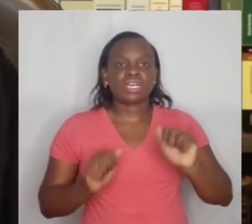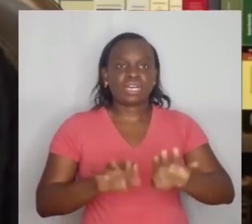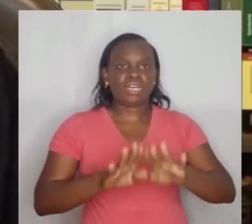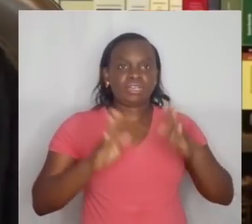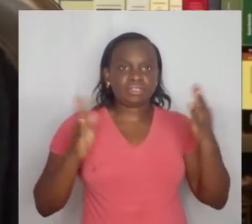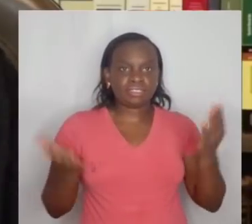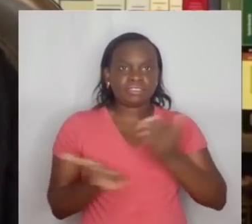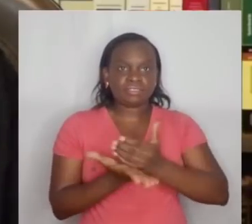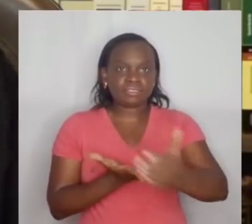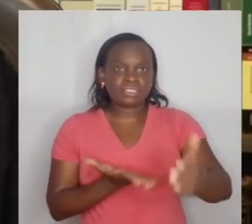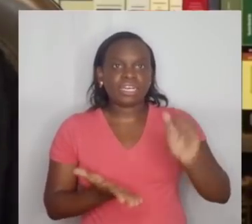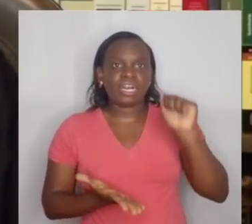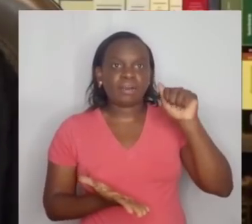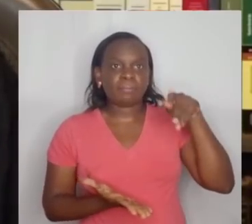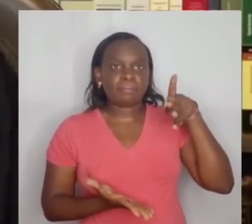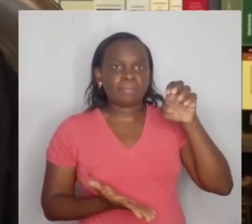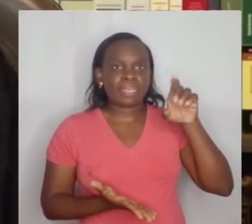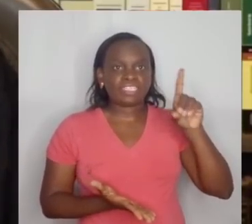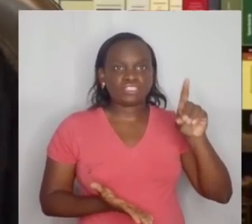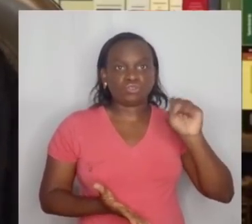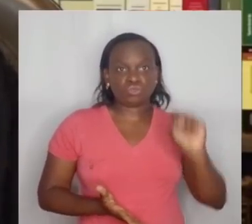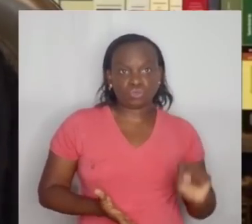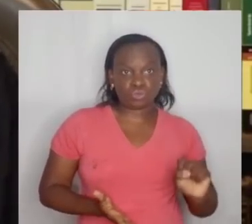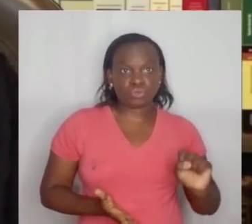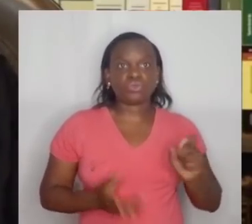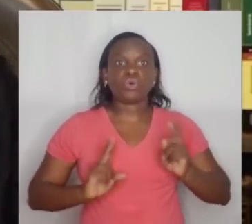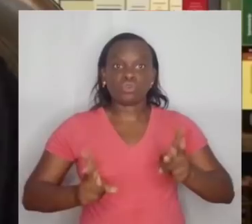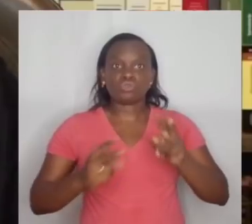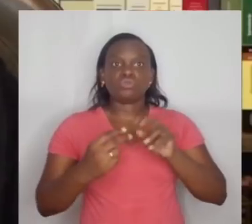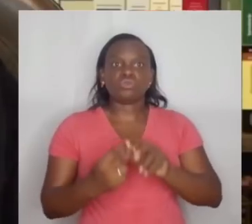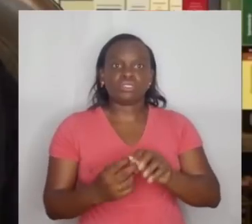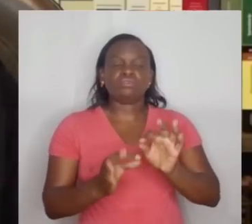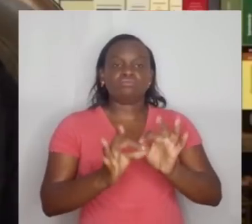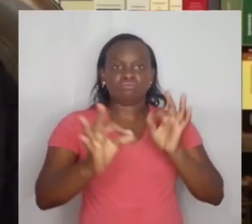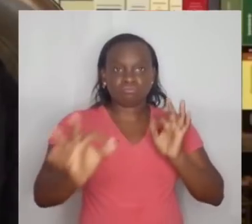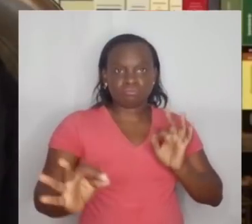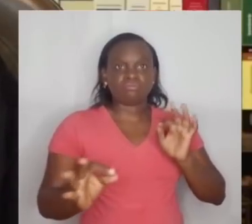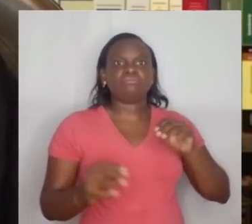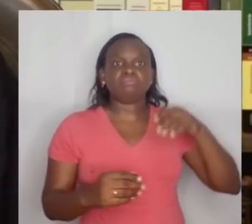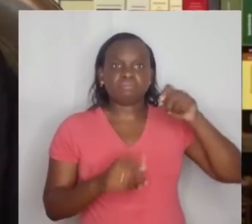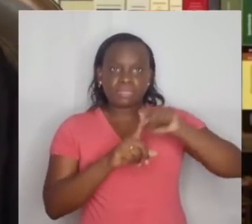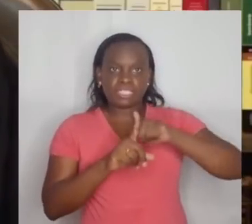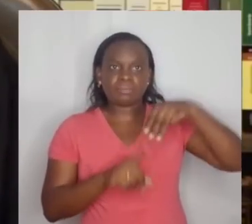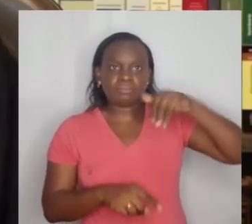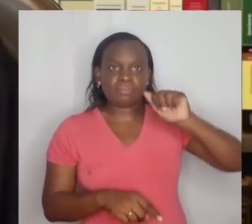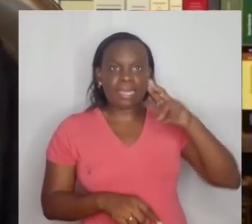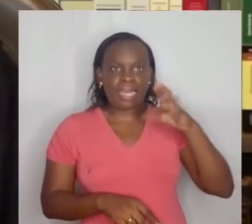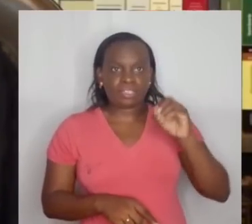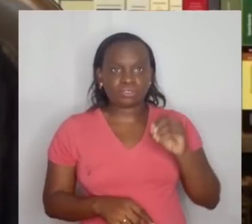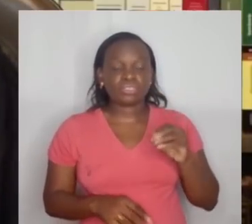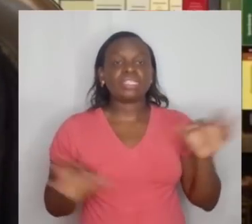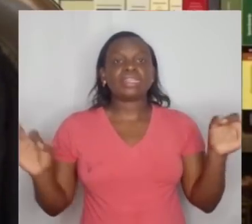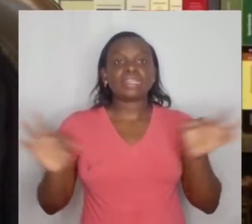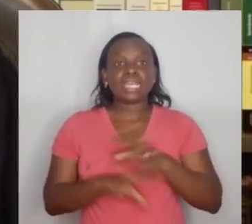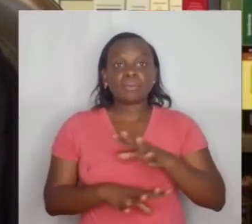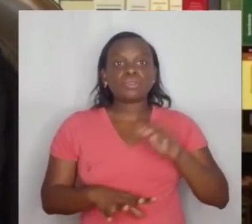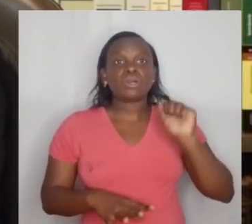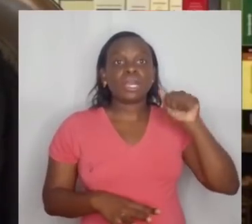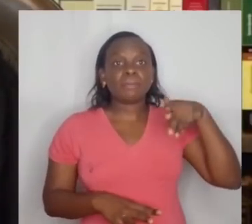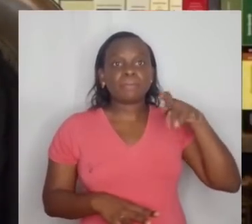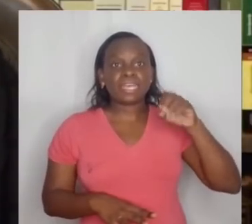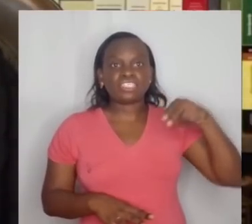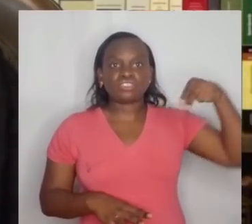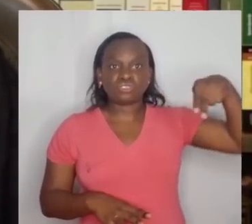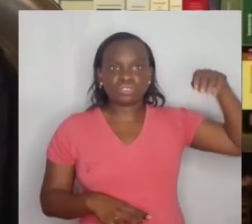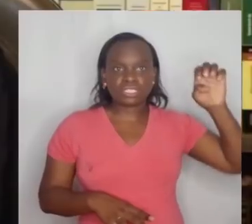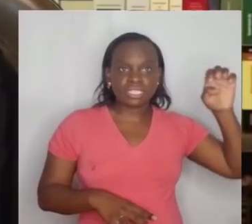realizamos a abertura da AMPED Sul, que ainda continuará de forma remota em março, concluímos a AMPED